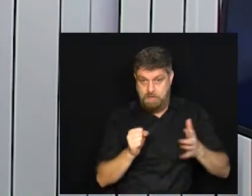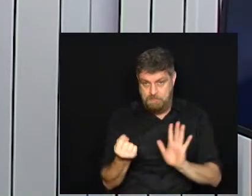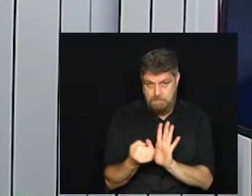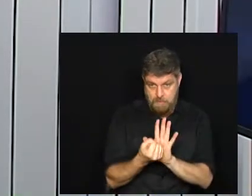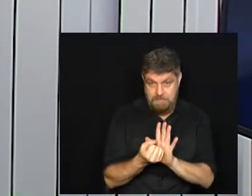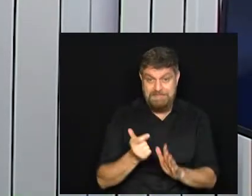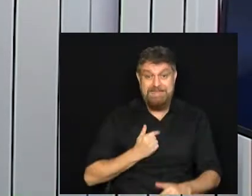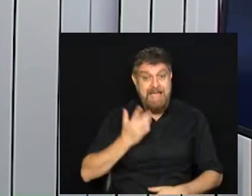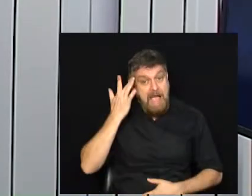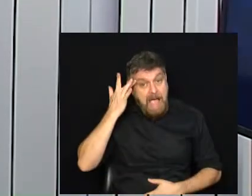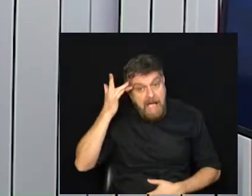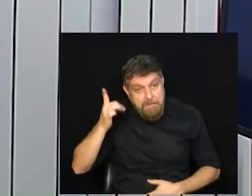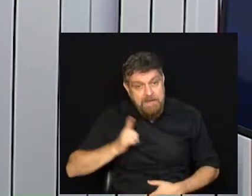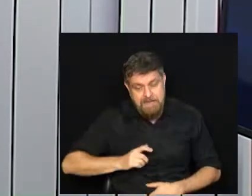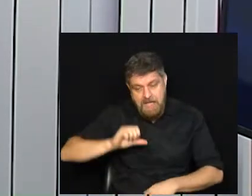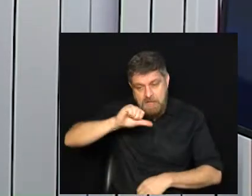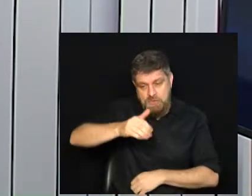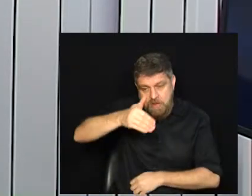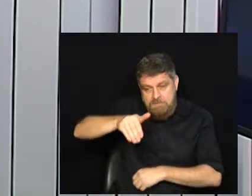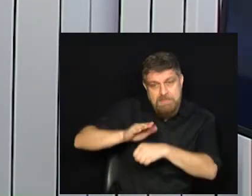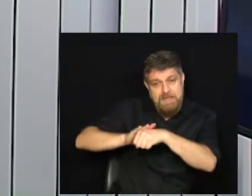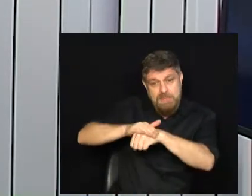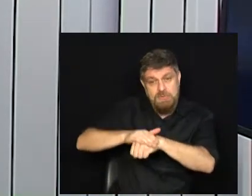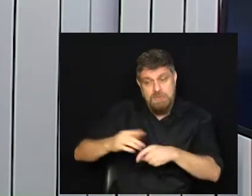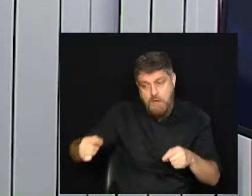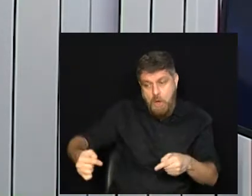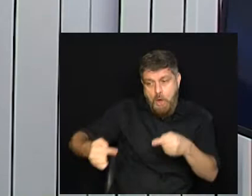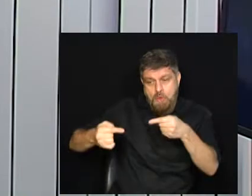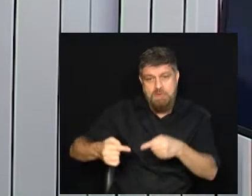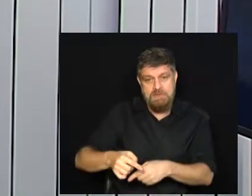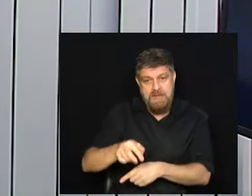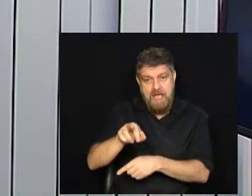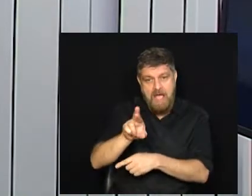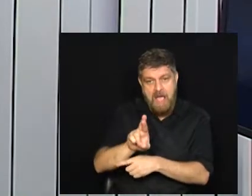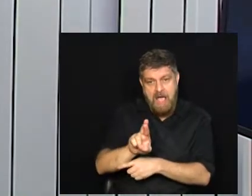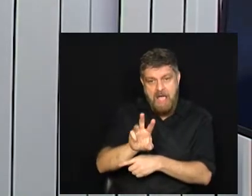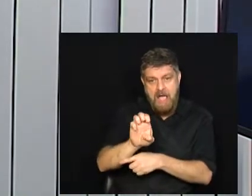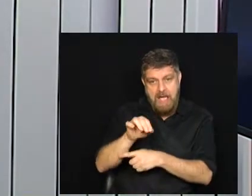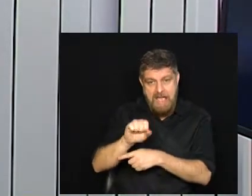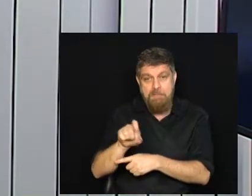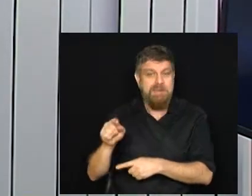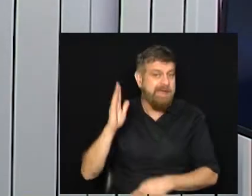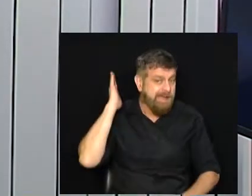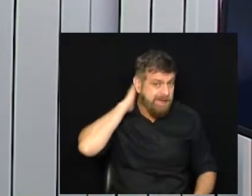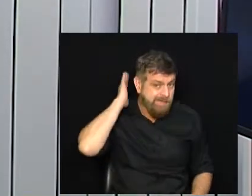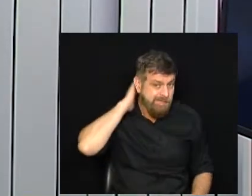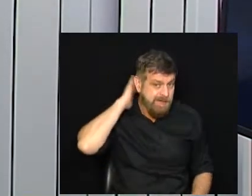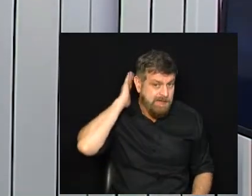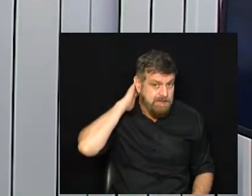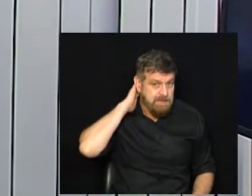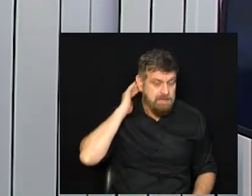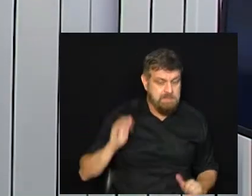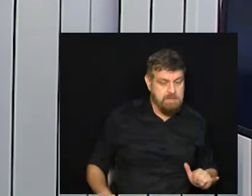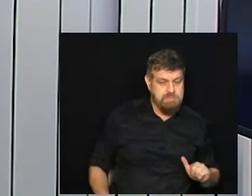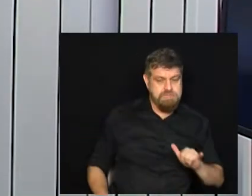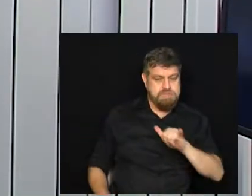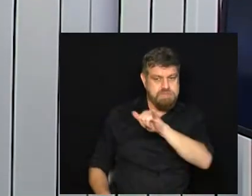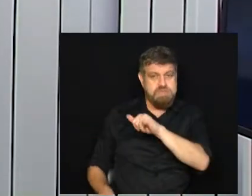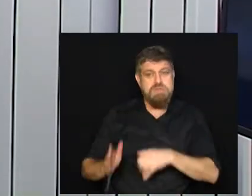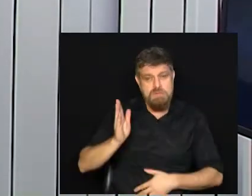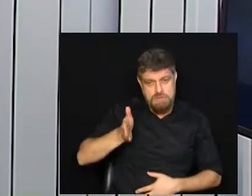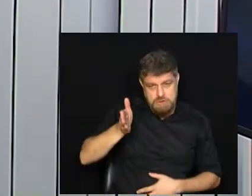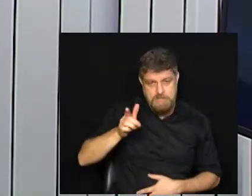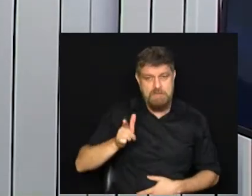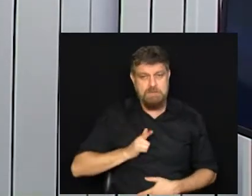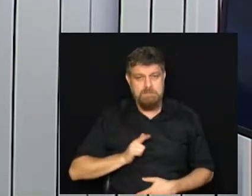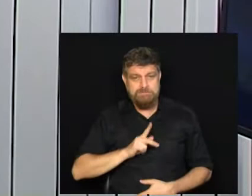joga amanhã, 9h30 da noite, contra o Remo fora de casa, lá em Belém, Bugre, que já até viajou. Já a Ponte Preta